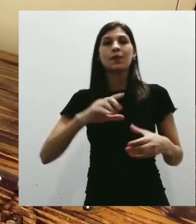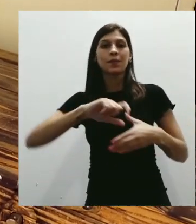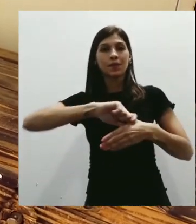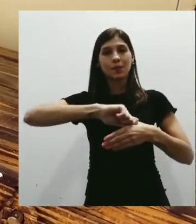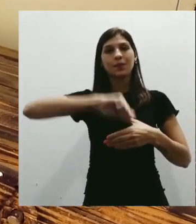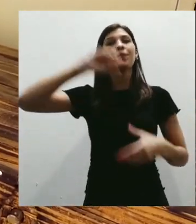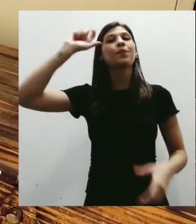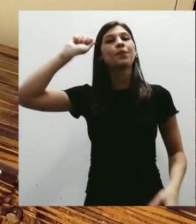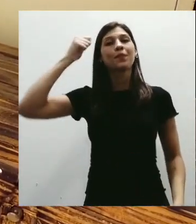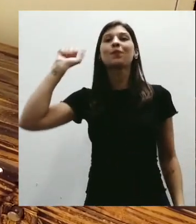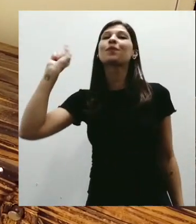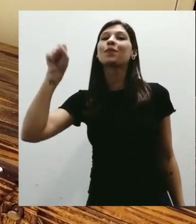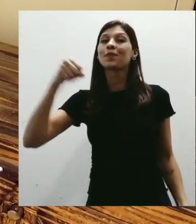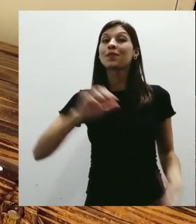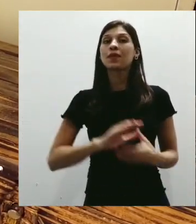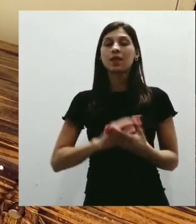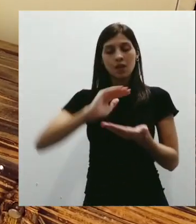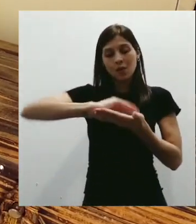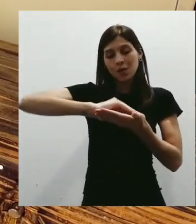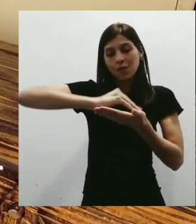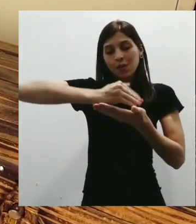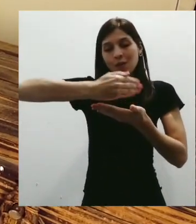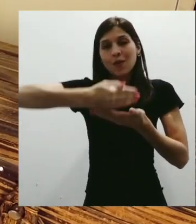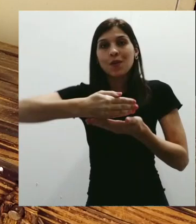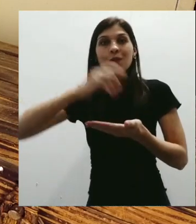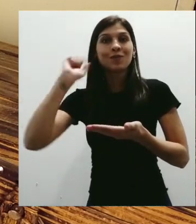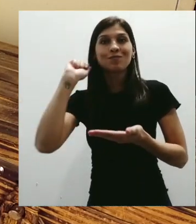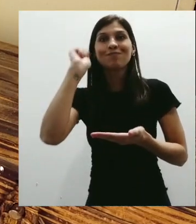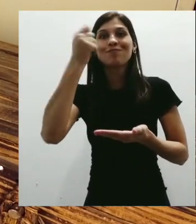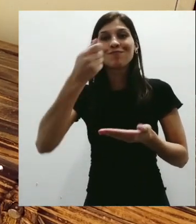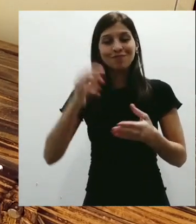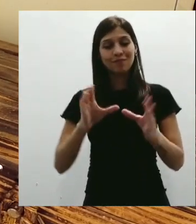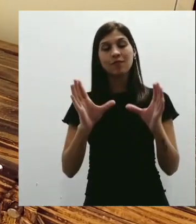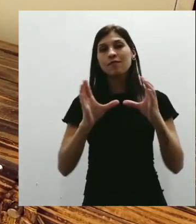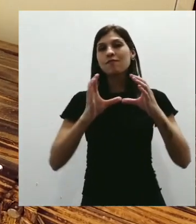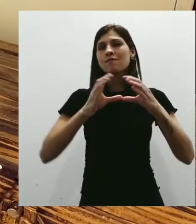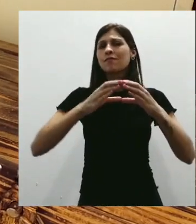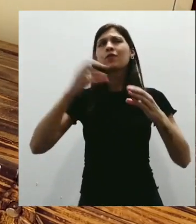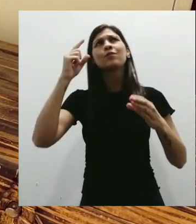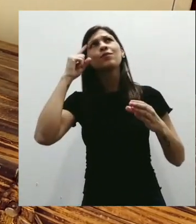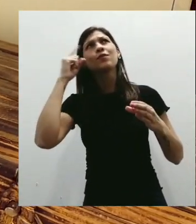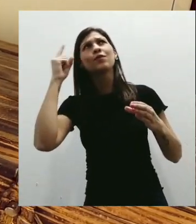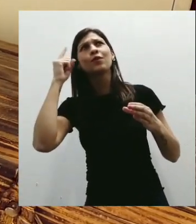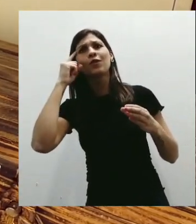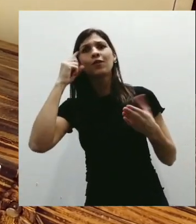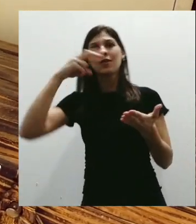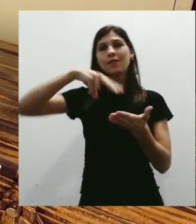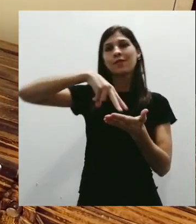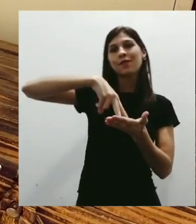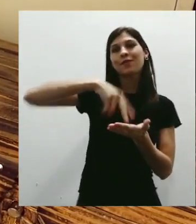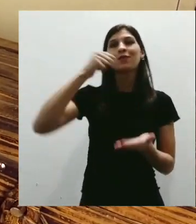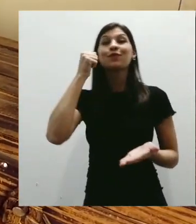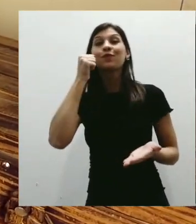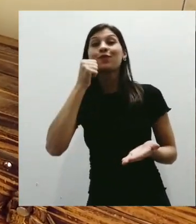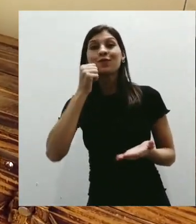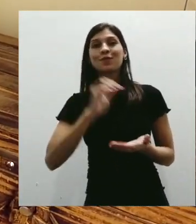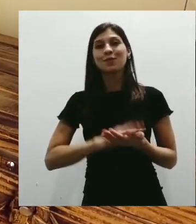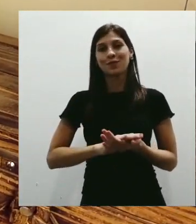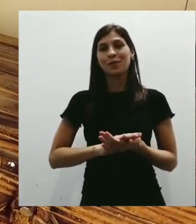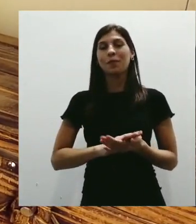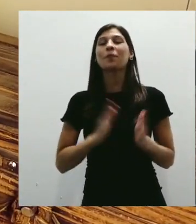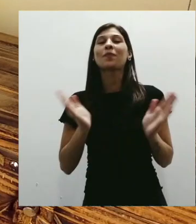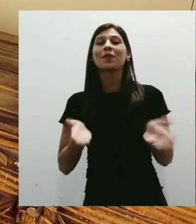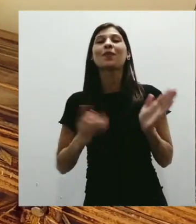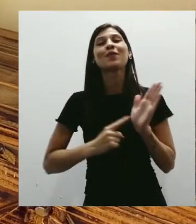Encantado, idealizadora da coletiva Levante Mulher, e hoje eu quero apresentar para vocês